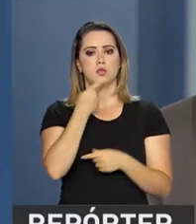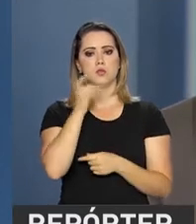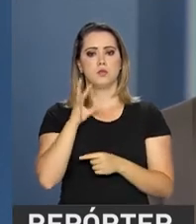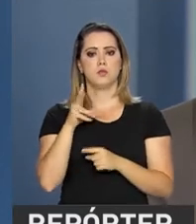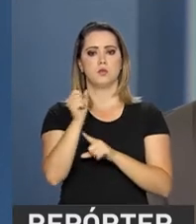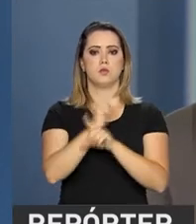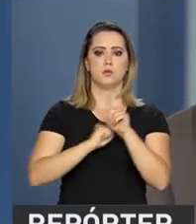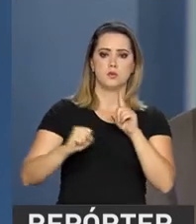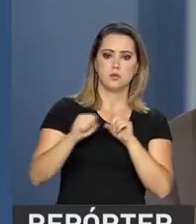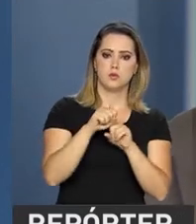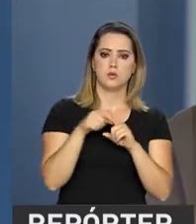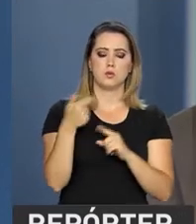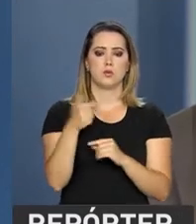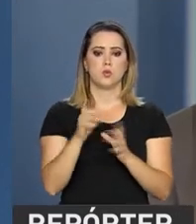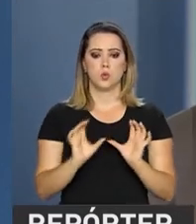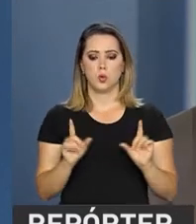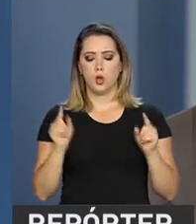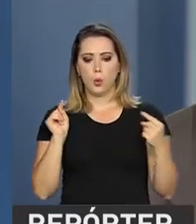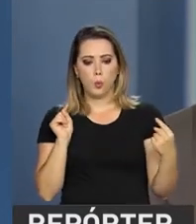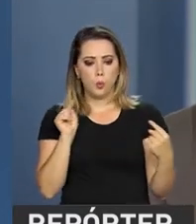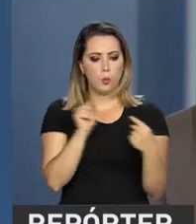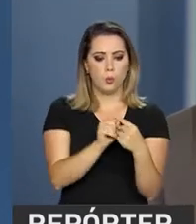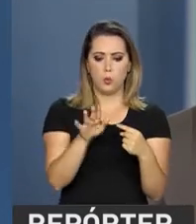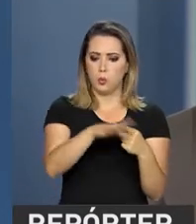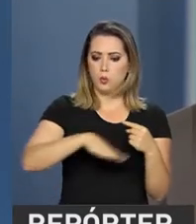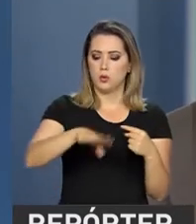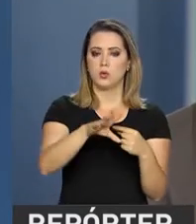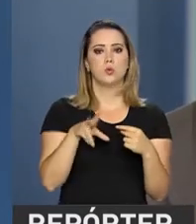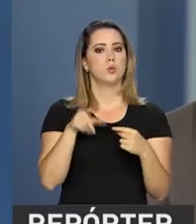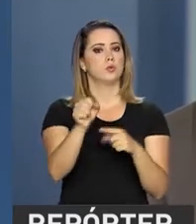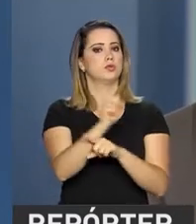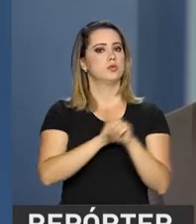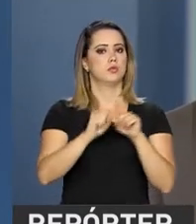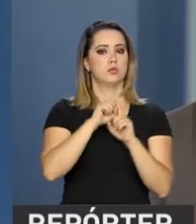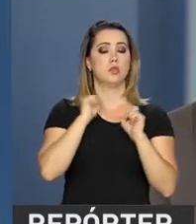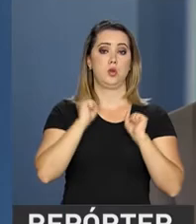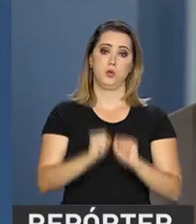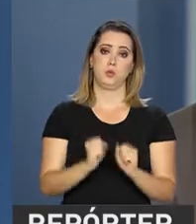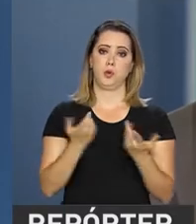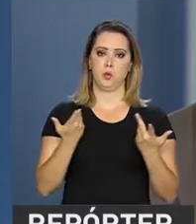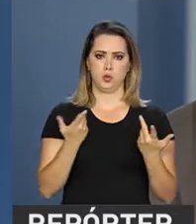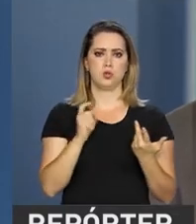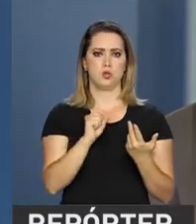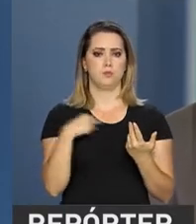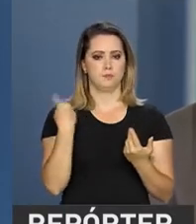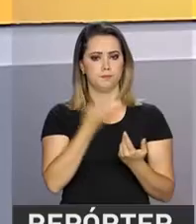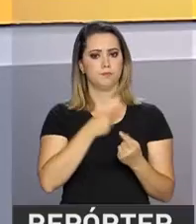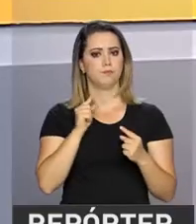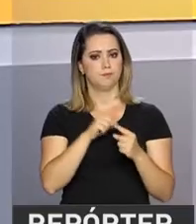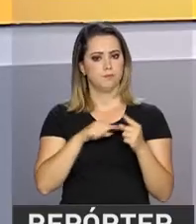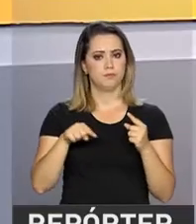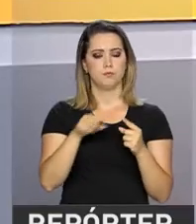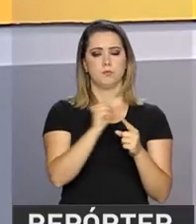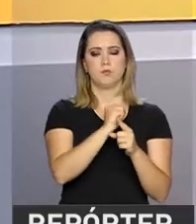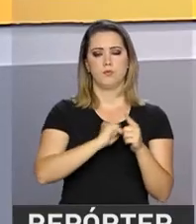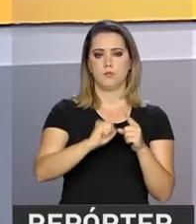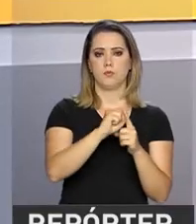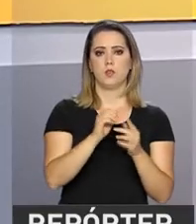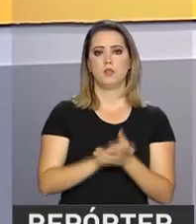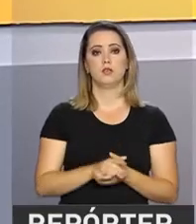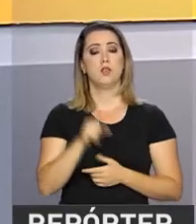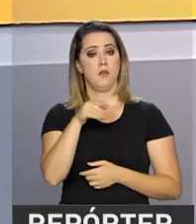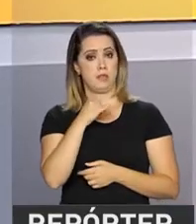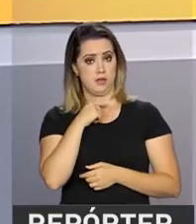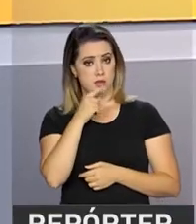sociedade a gente não tem um público ao agente tem a sociedade como um todo a sociedade é o nosso alvo e se você tem